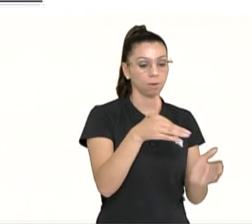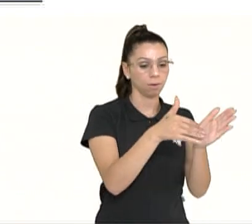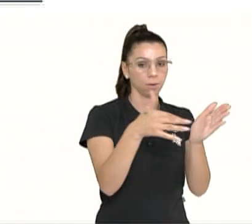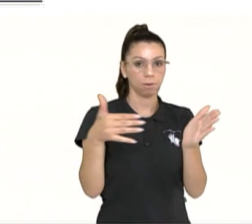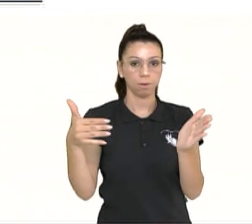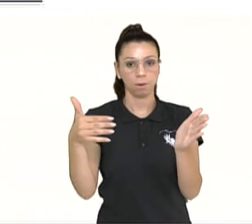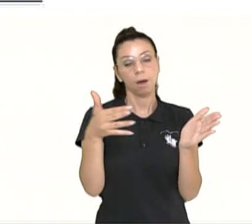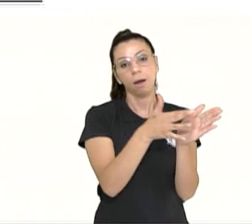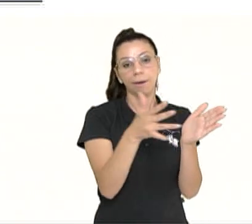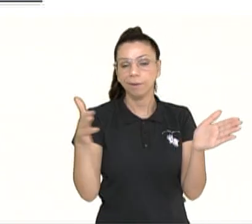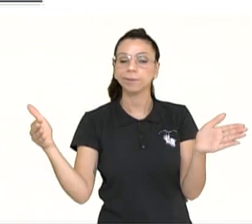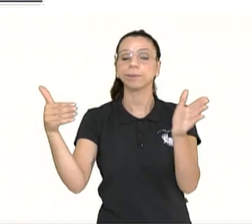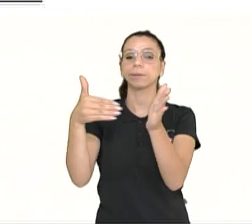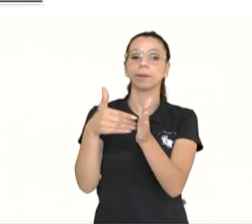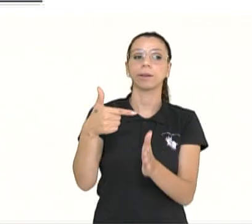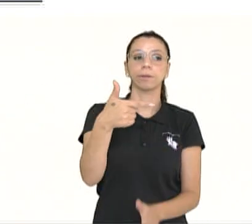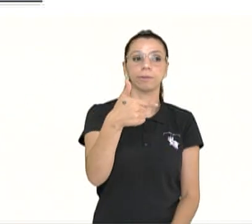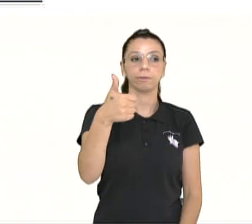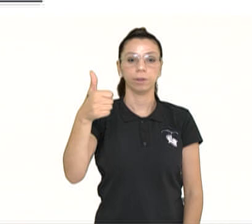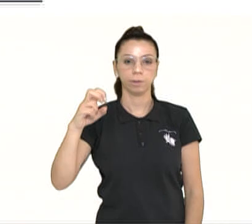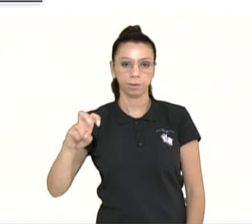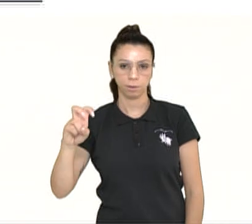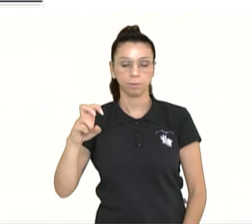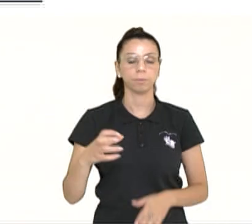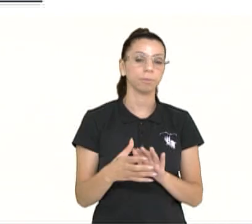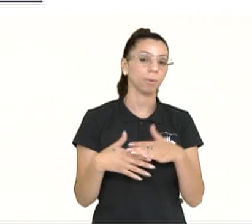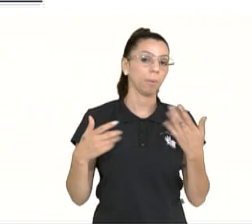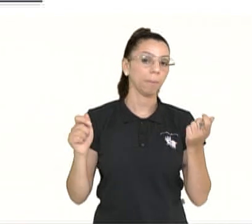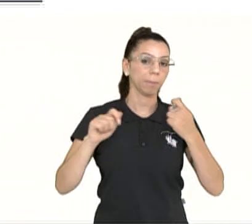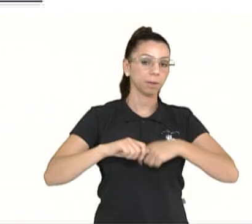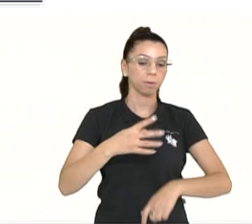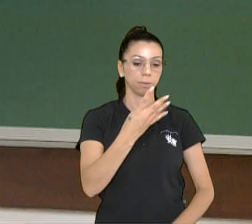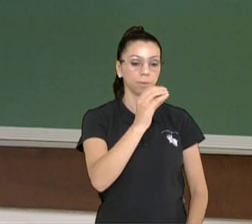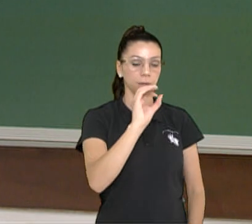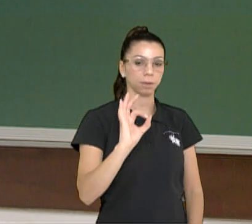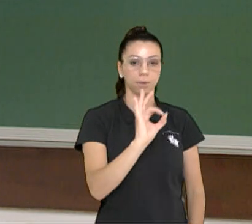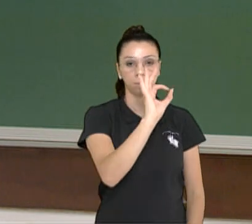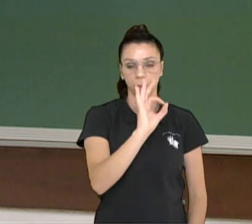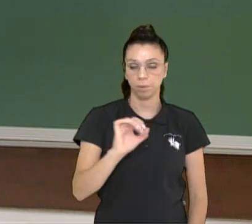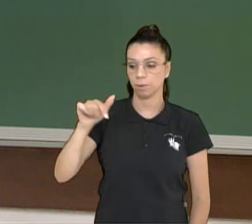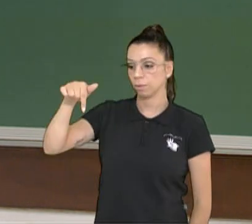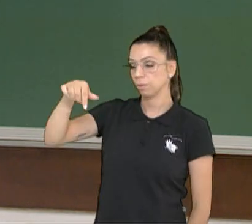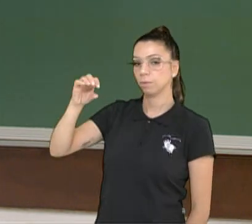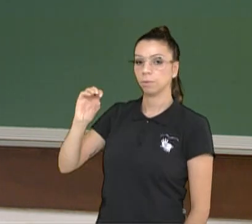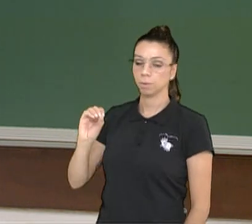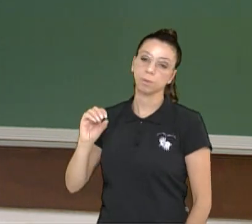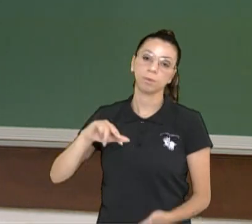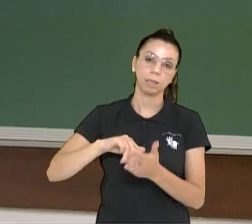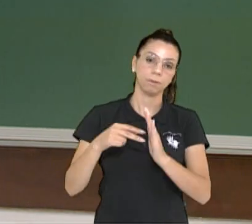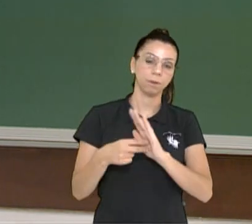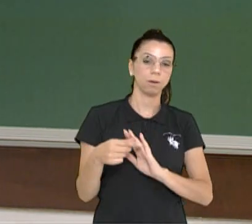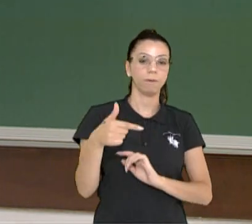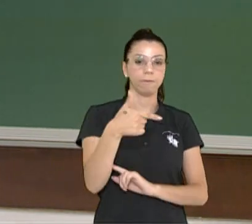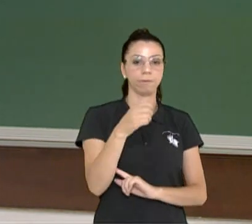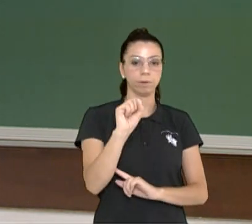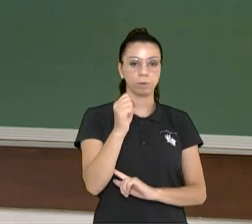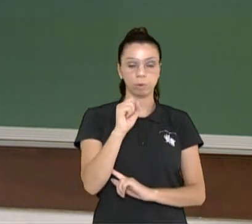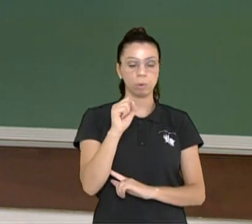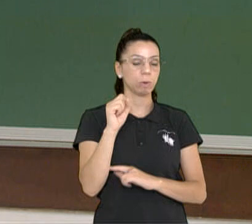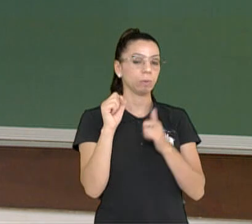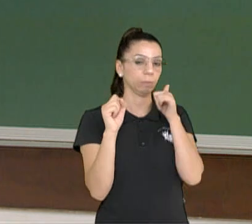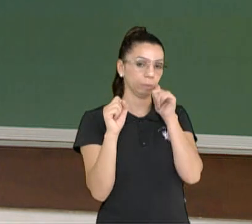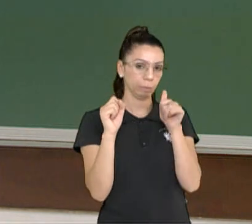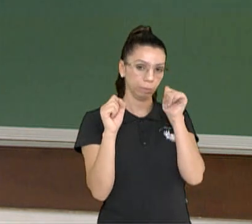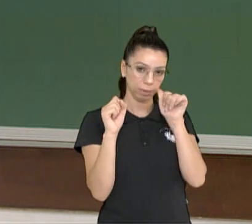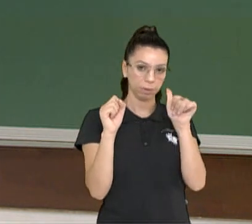anos. Então, eu vou calcular 40% de 70, que é igual a 28. Então, eu tenho 28 meninas que